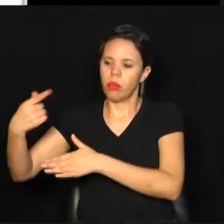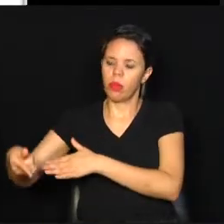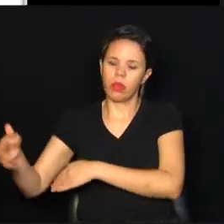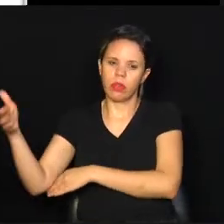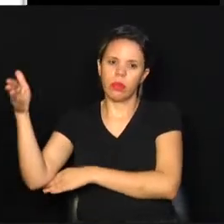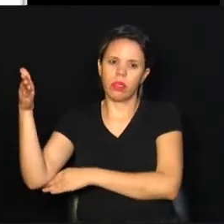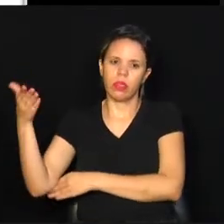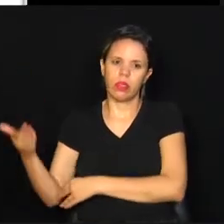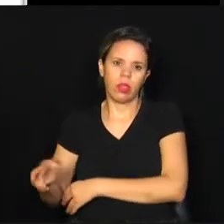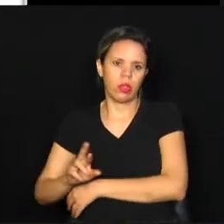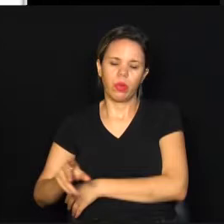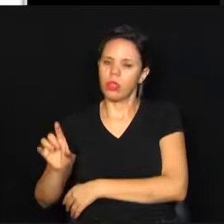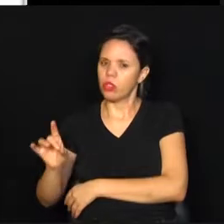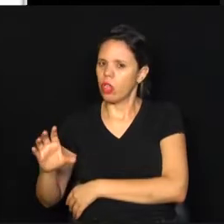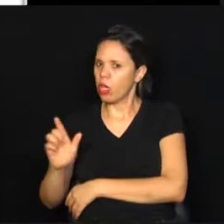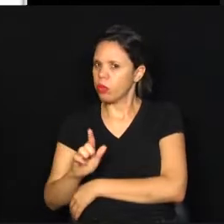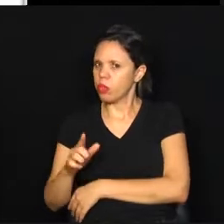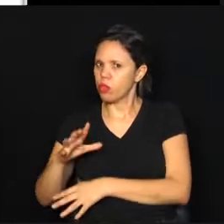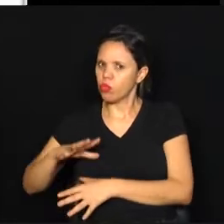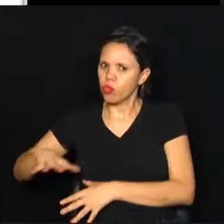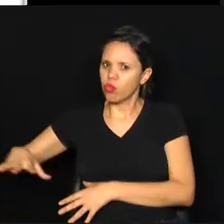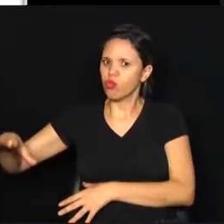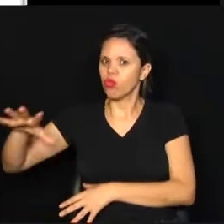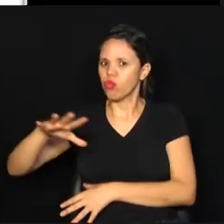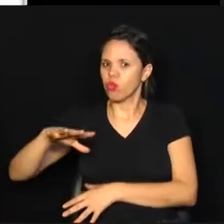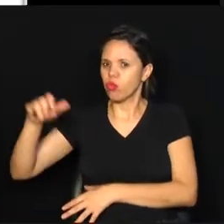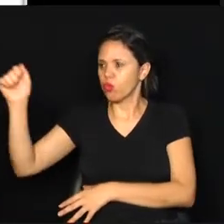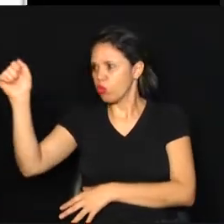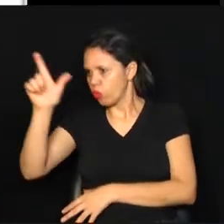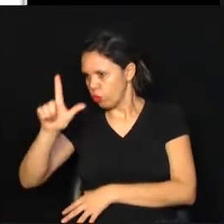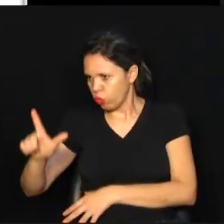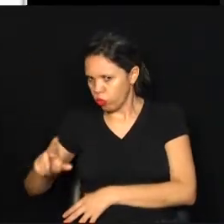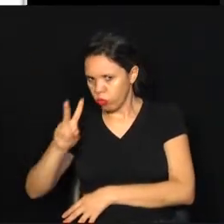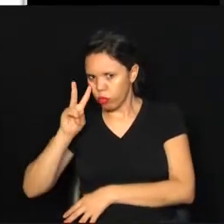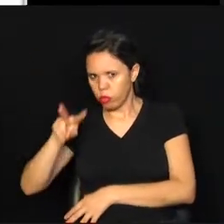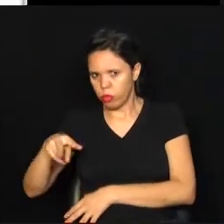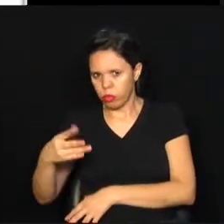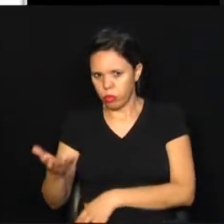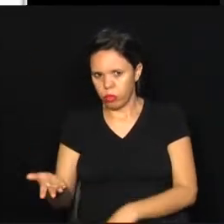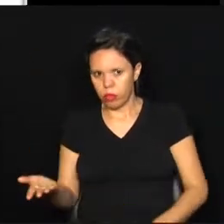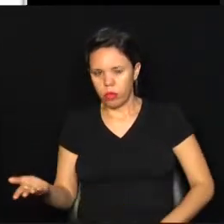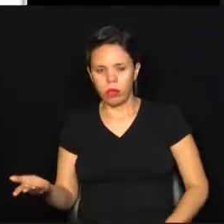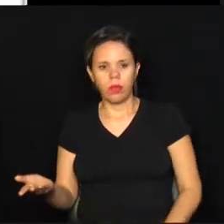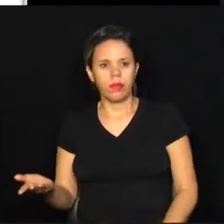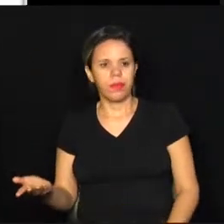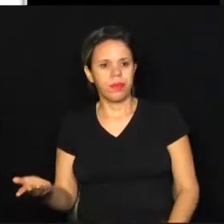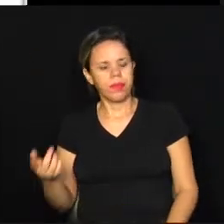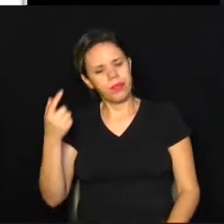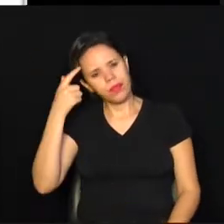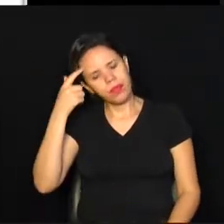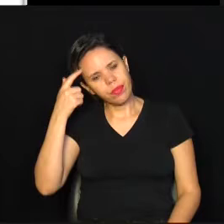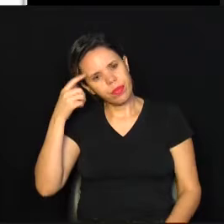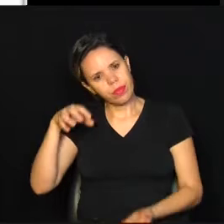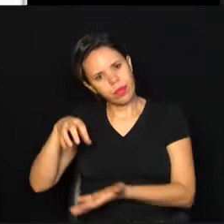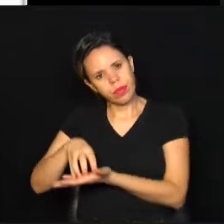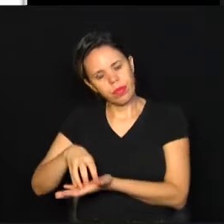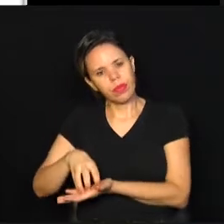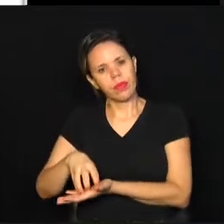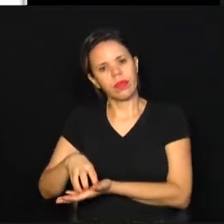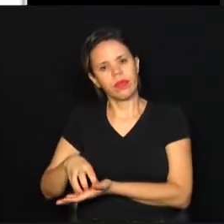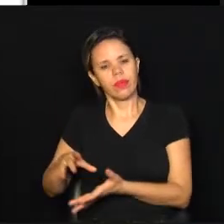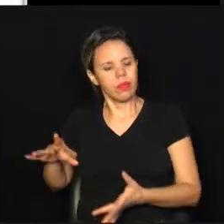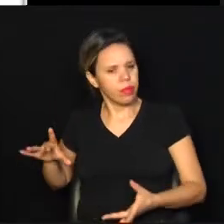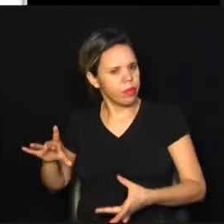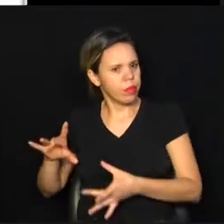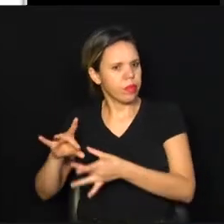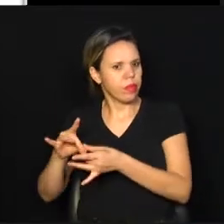Bandeirantes, né? Que não é só no Campo Grande, é toda essa mancha azul que vocês estão vendo aí. Então, assim, pensar em centralidades, pensar em conexões